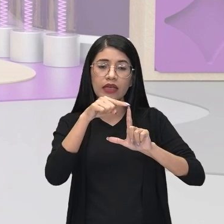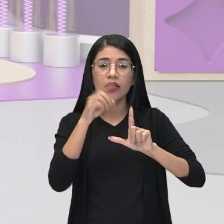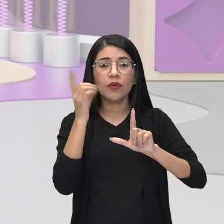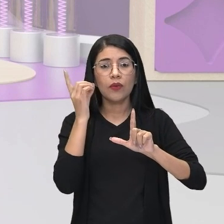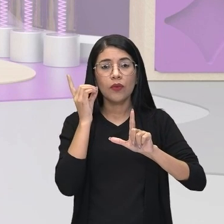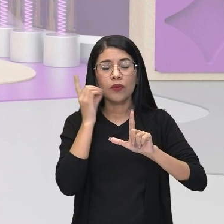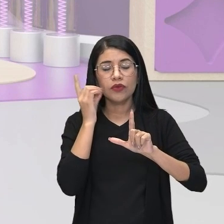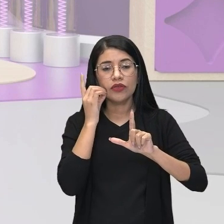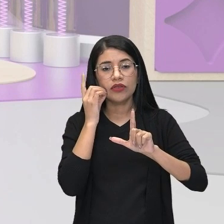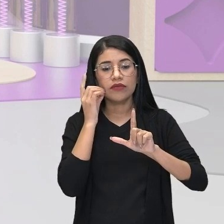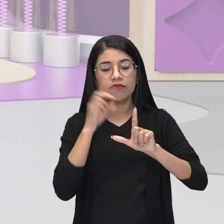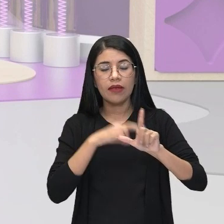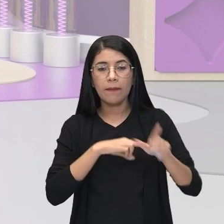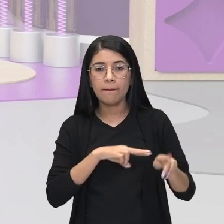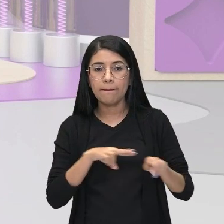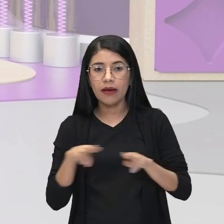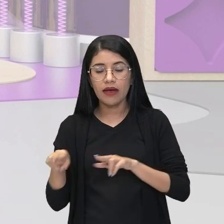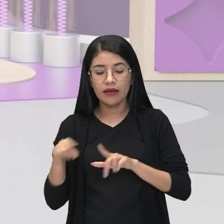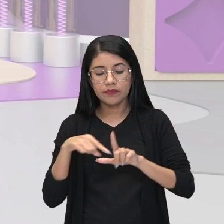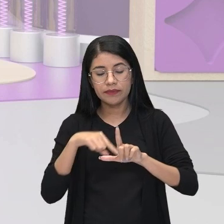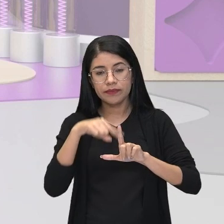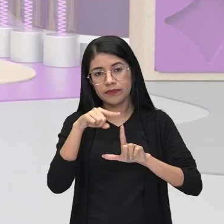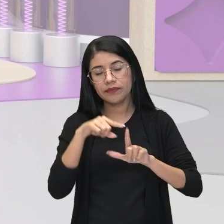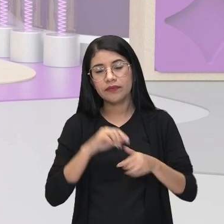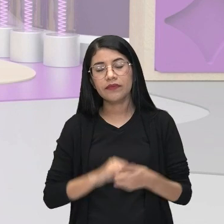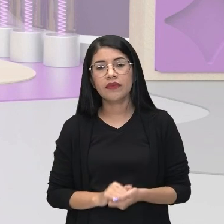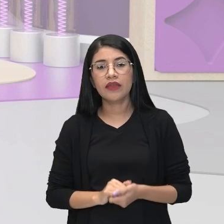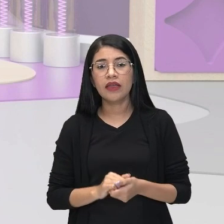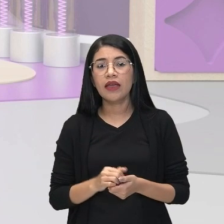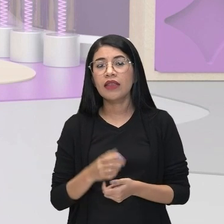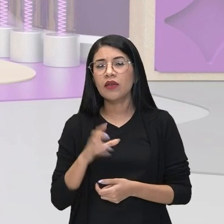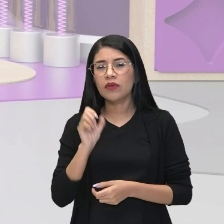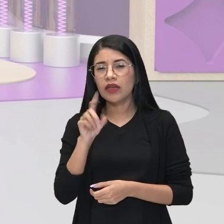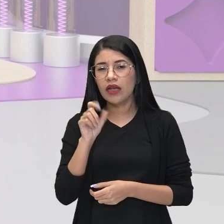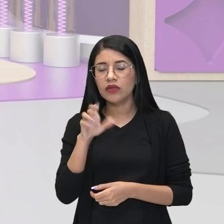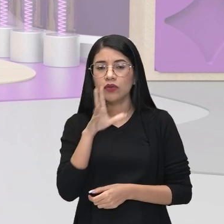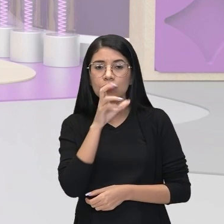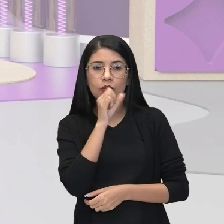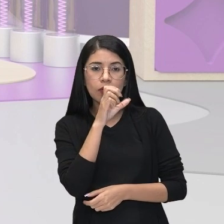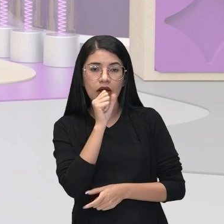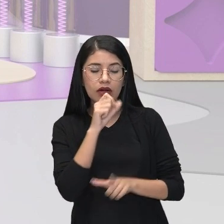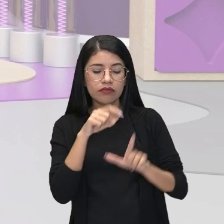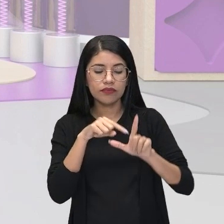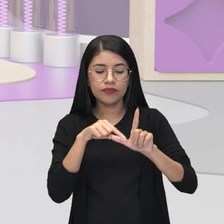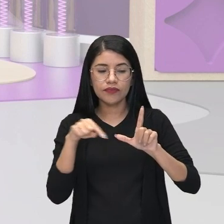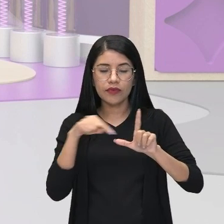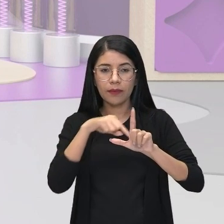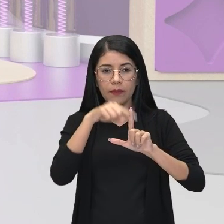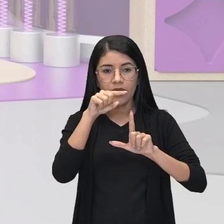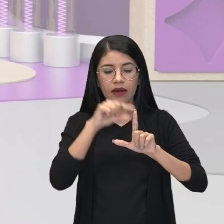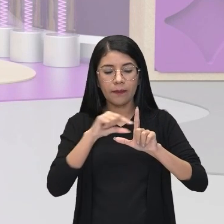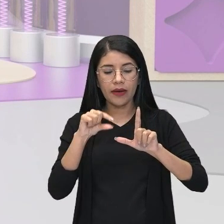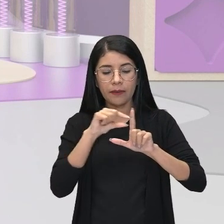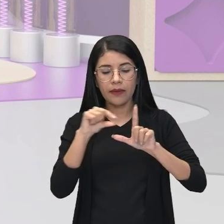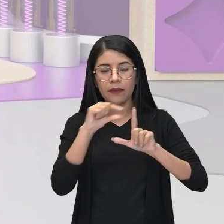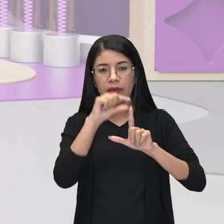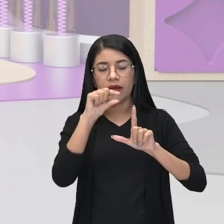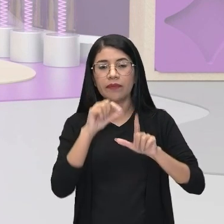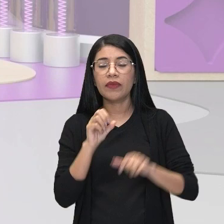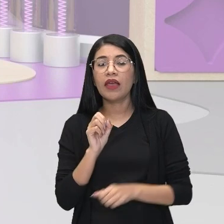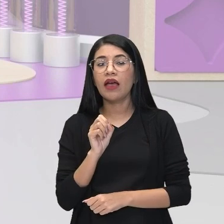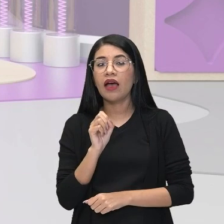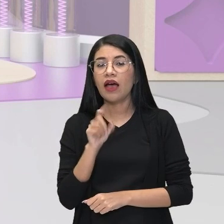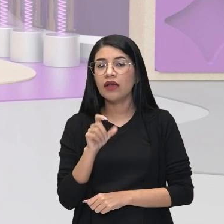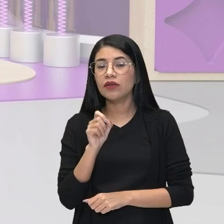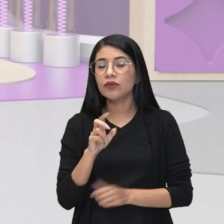da semana. Aí vocês estão vendo que a gente tem barrinha azul e barrinha laranja, certo? Porque a barrinha azul, ela